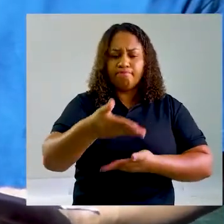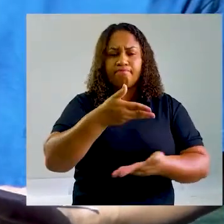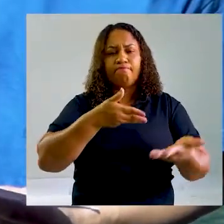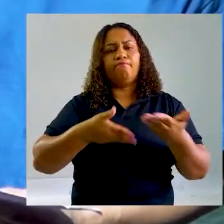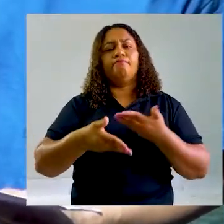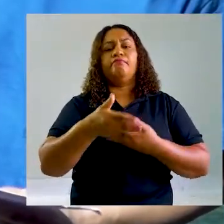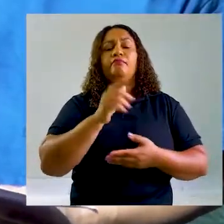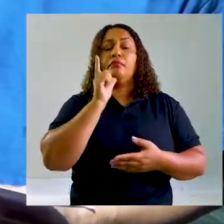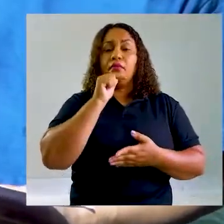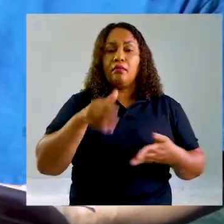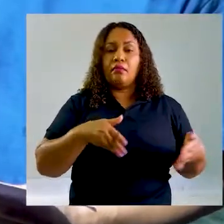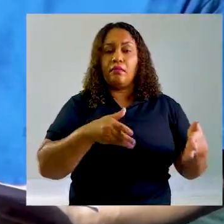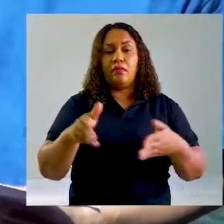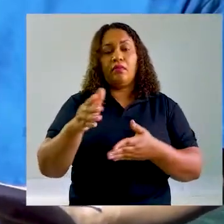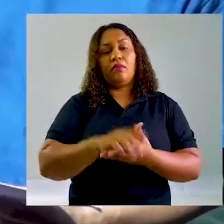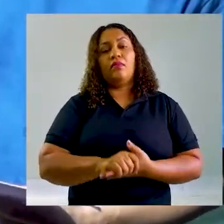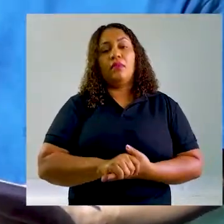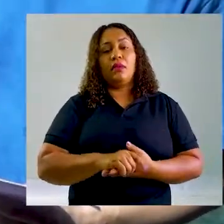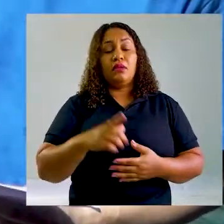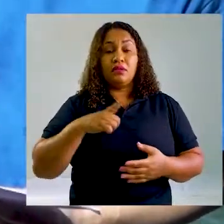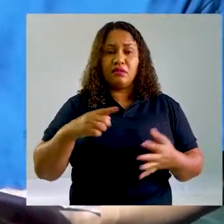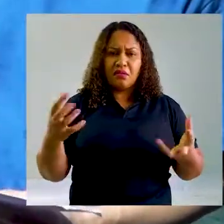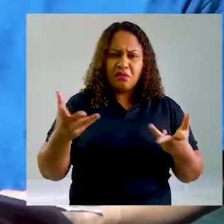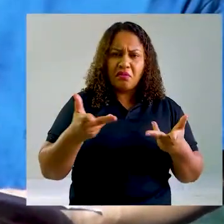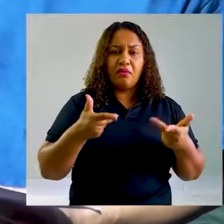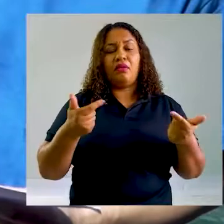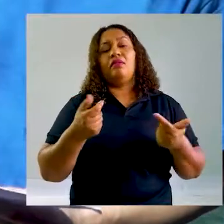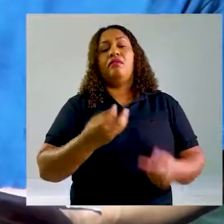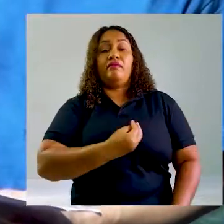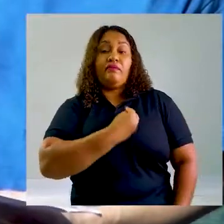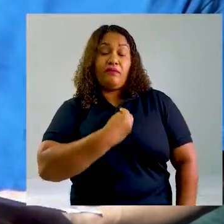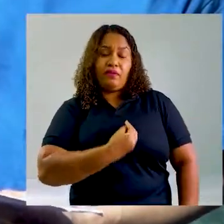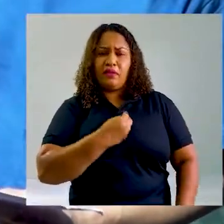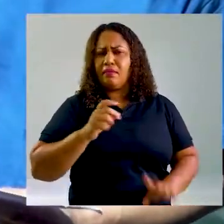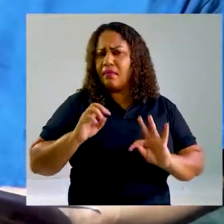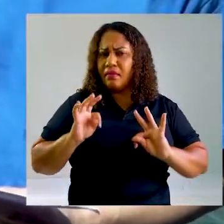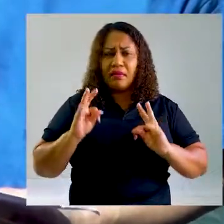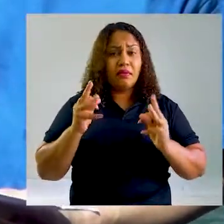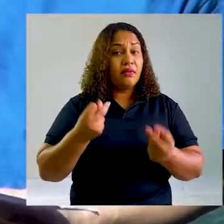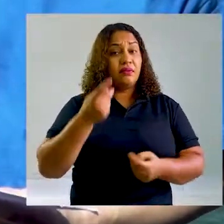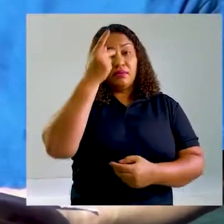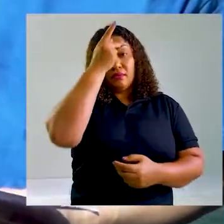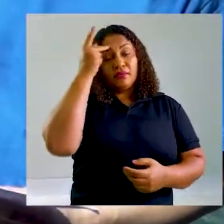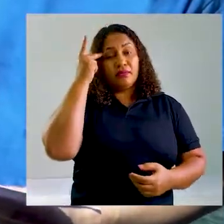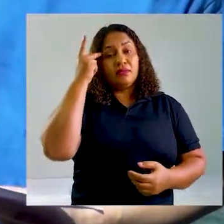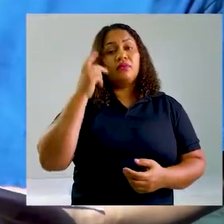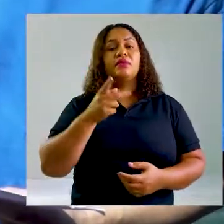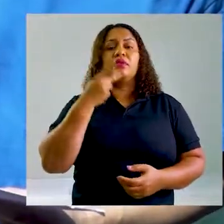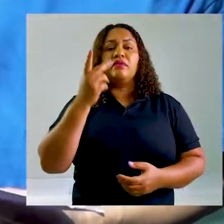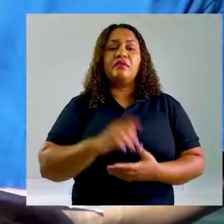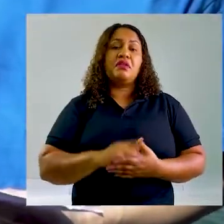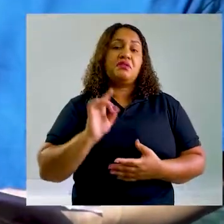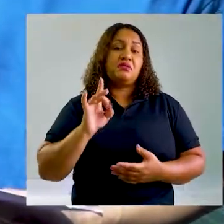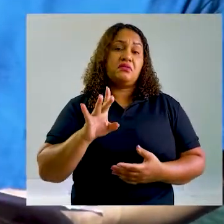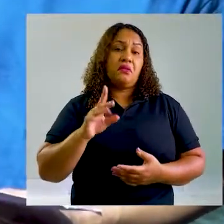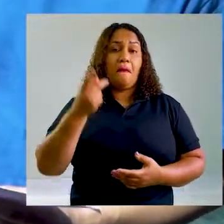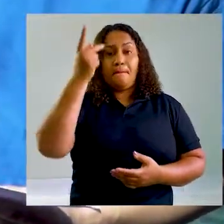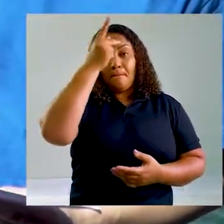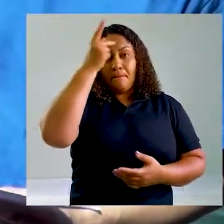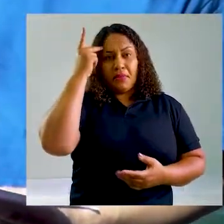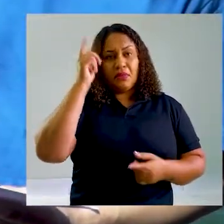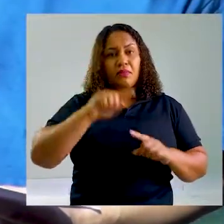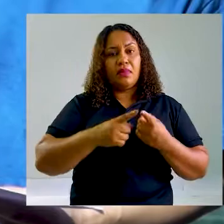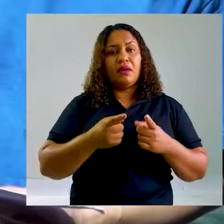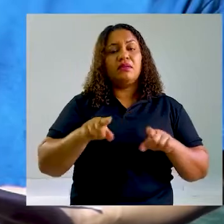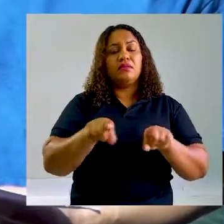interagir com ele, né? Garantir que o nosso ambiente tem uma qualidade, garanta qualidade de vida para todo mundo. Quando eu falo todo mundo, eu não estou falando só seres humanos,